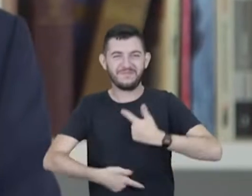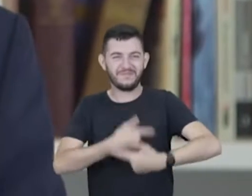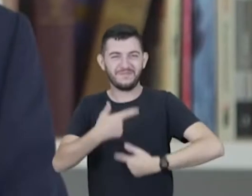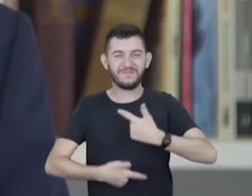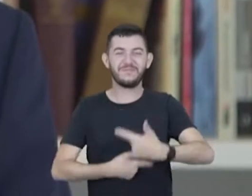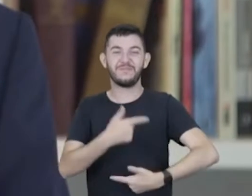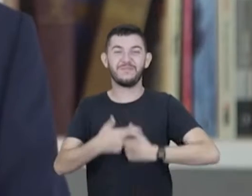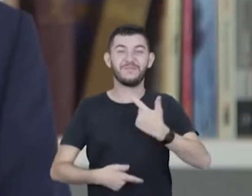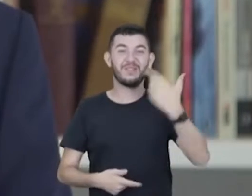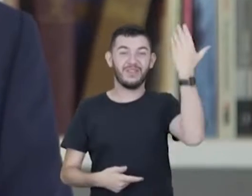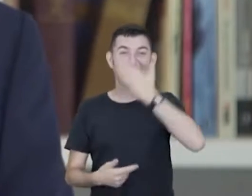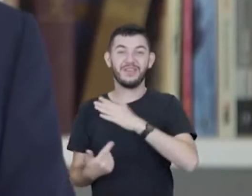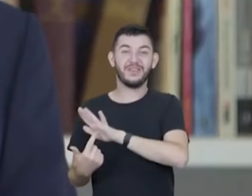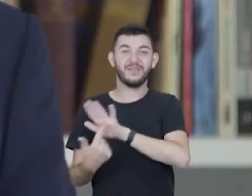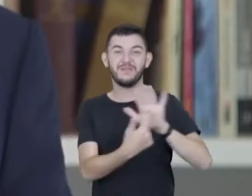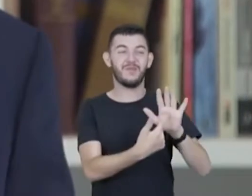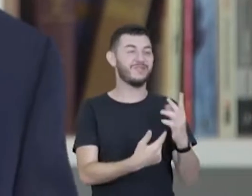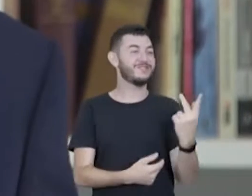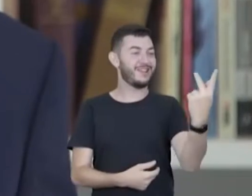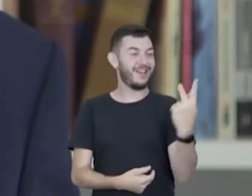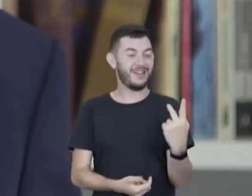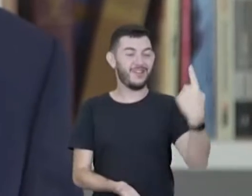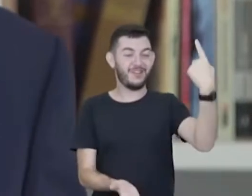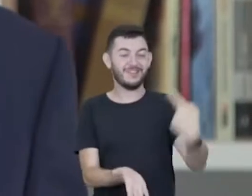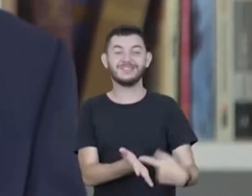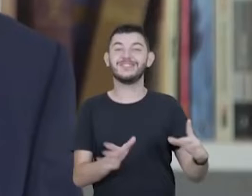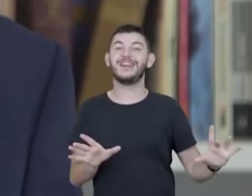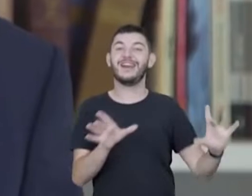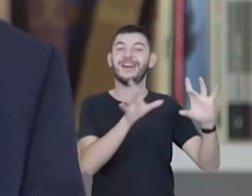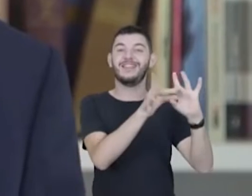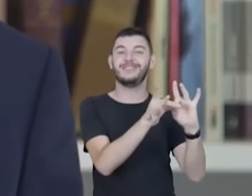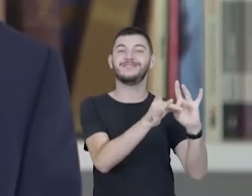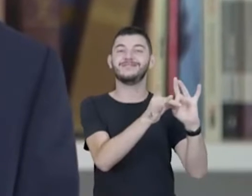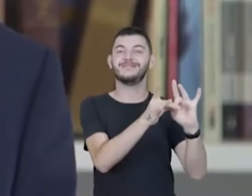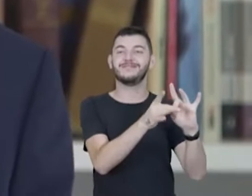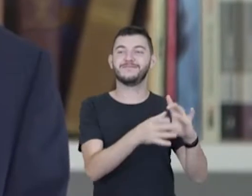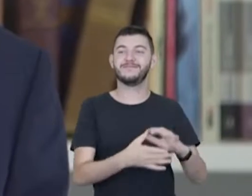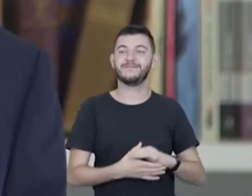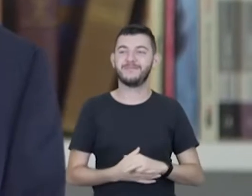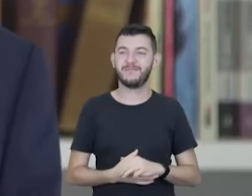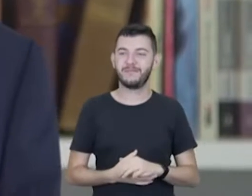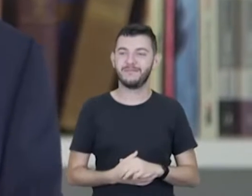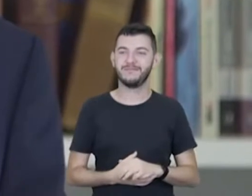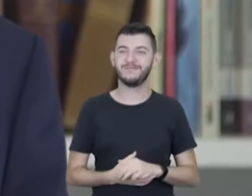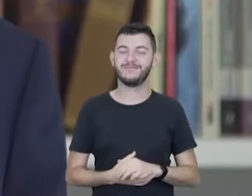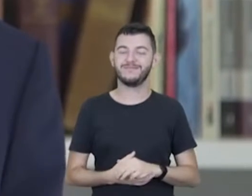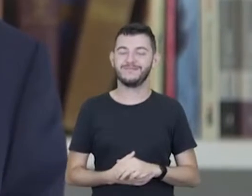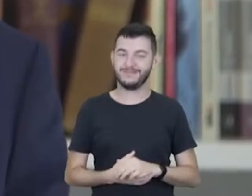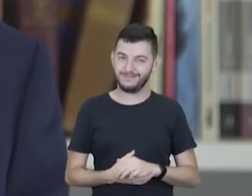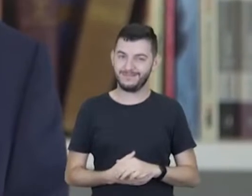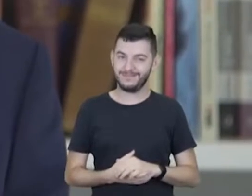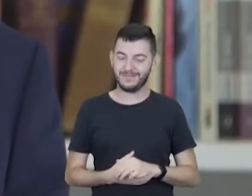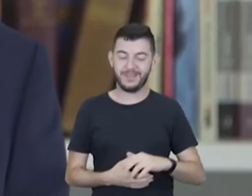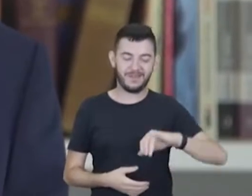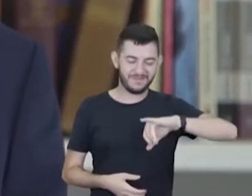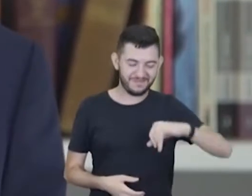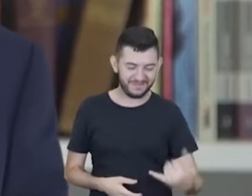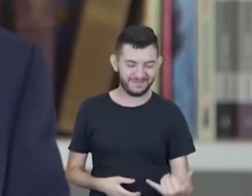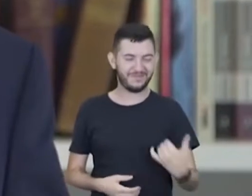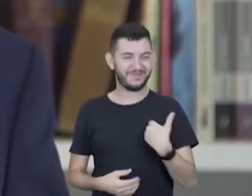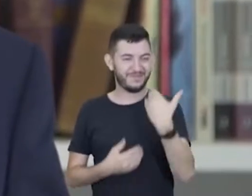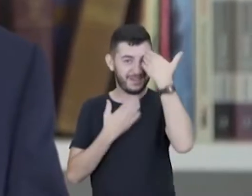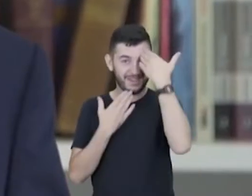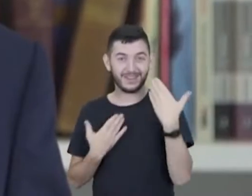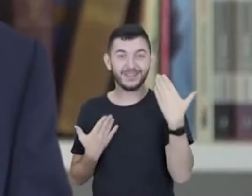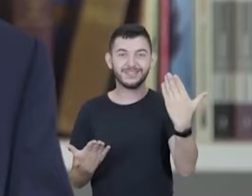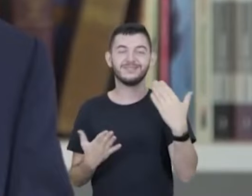aliança e deixe-me neste ponto fazer um agradecimento Obrigado